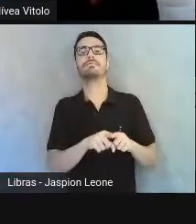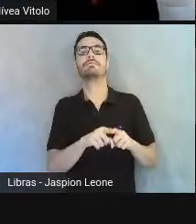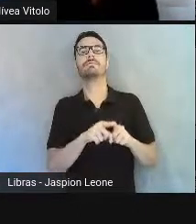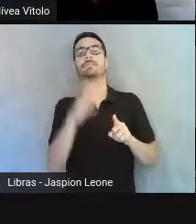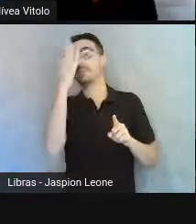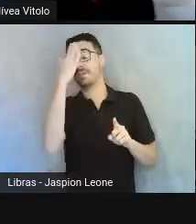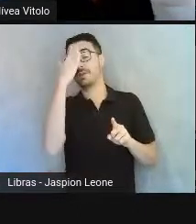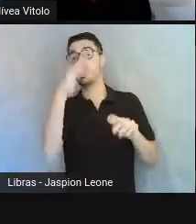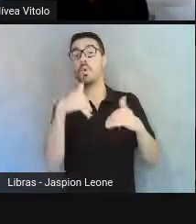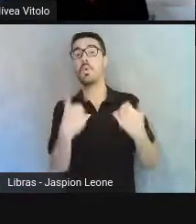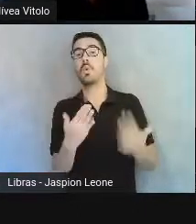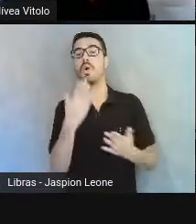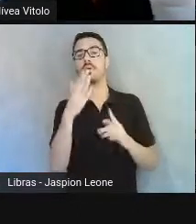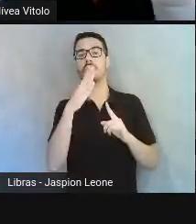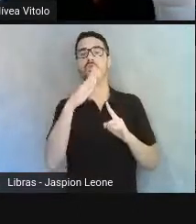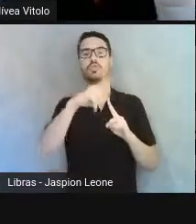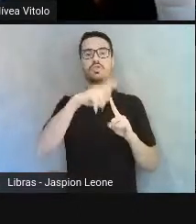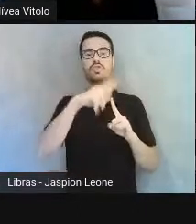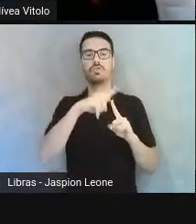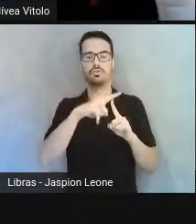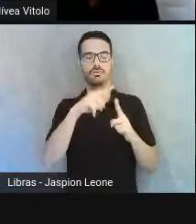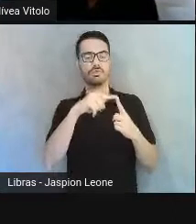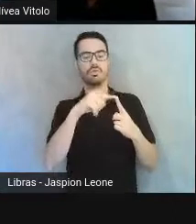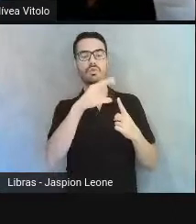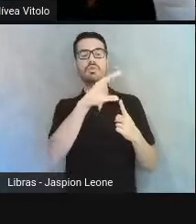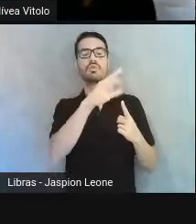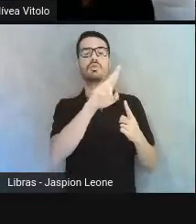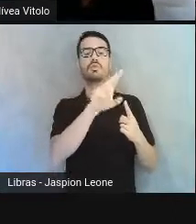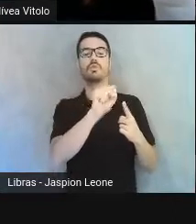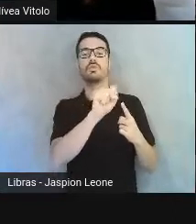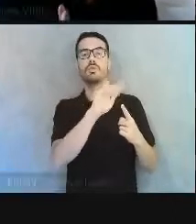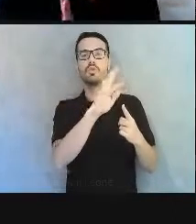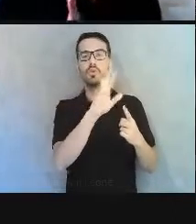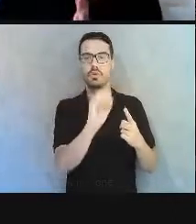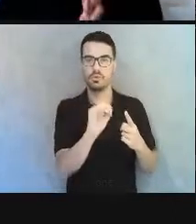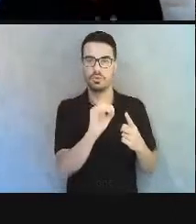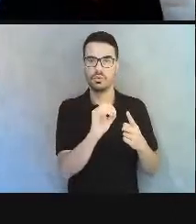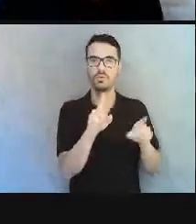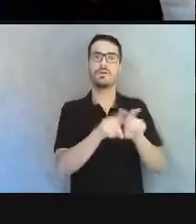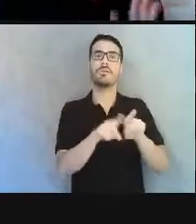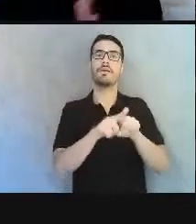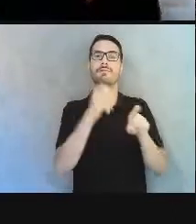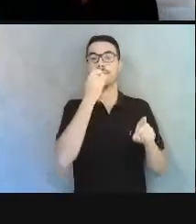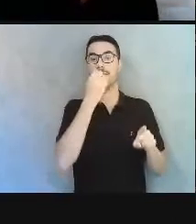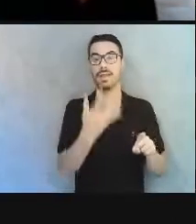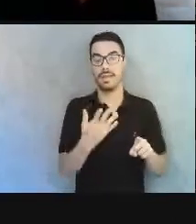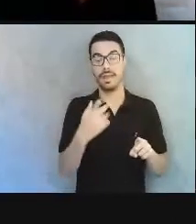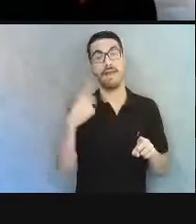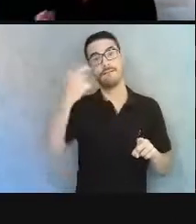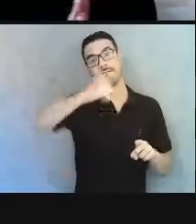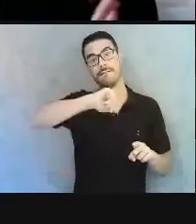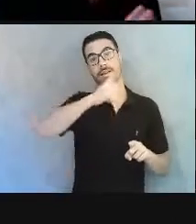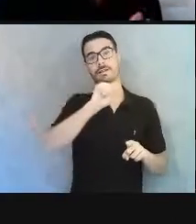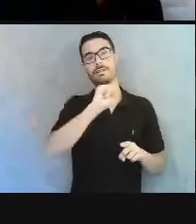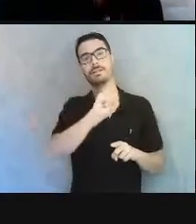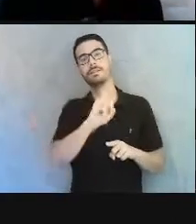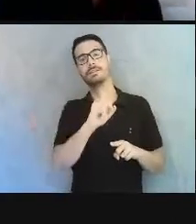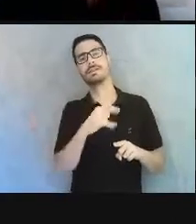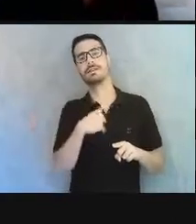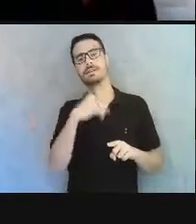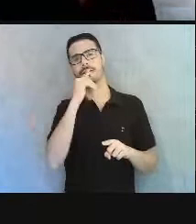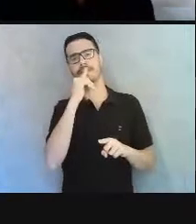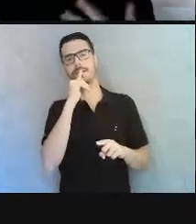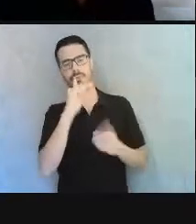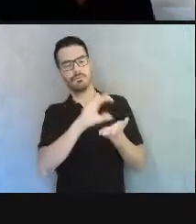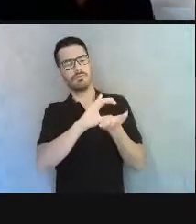políticas públicas. Uma delas é o de custos e benefícios, então eu avaliei para cada política se há concentração de custos ou